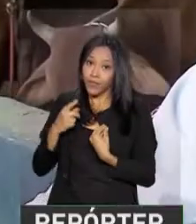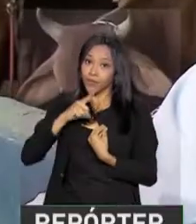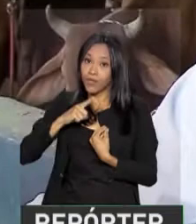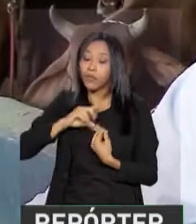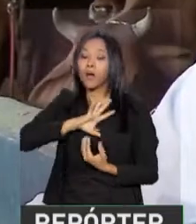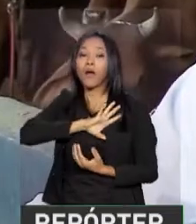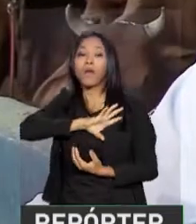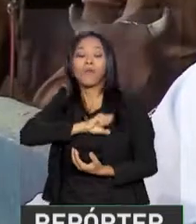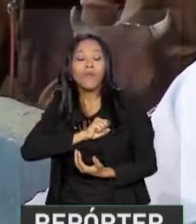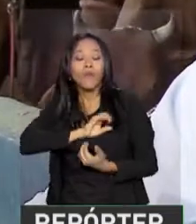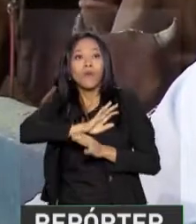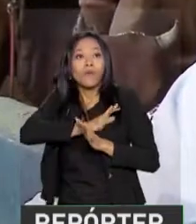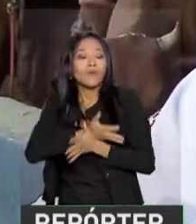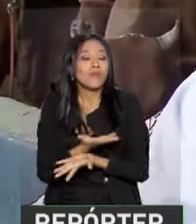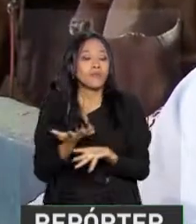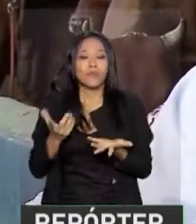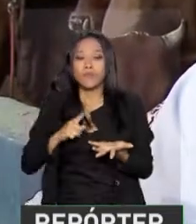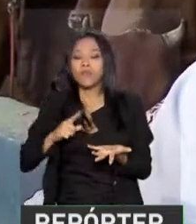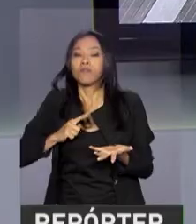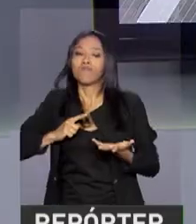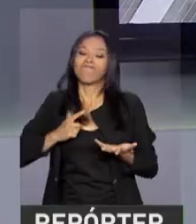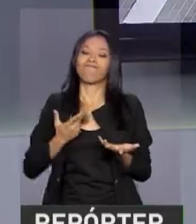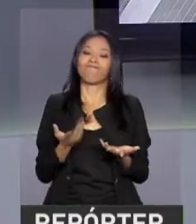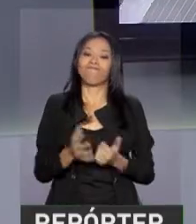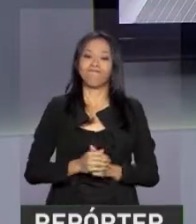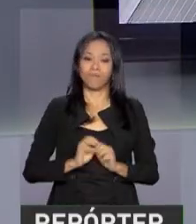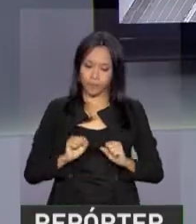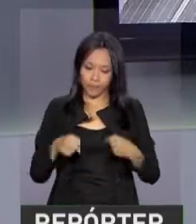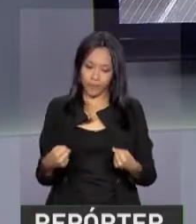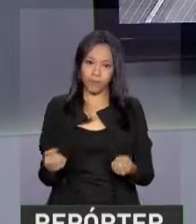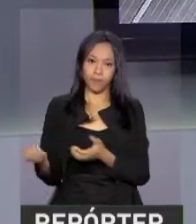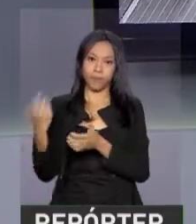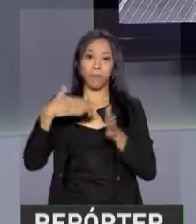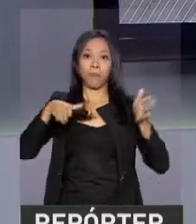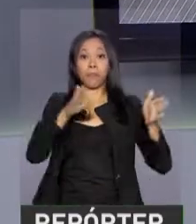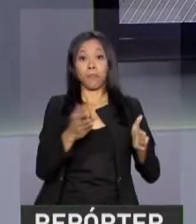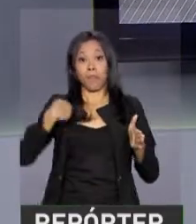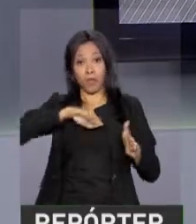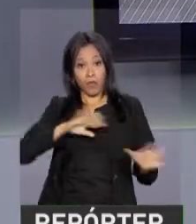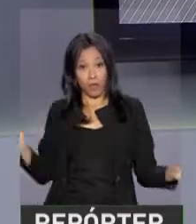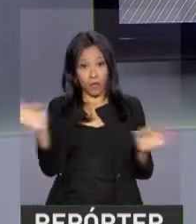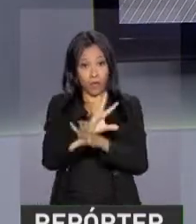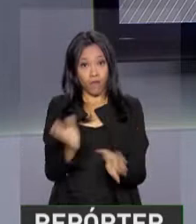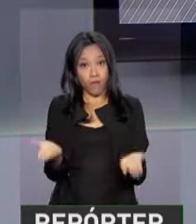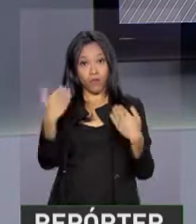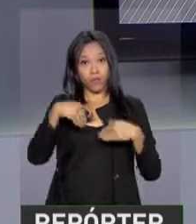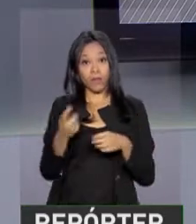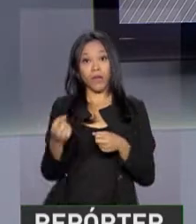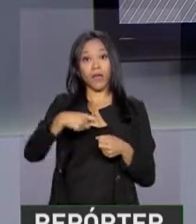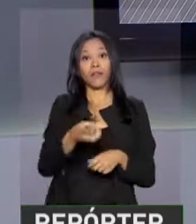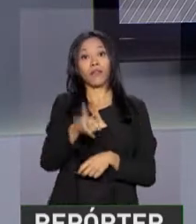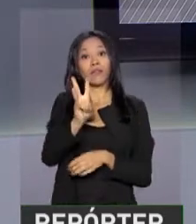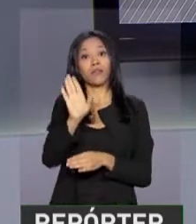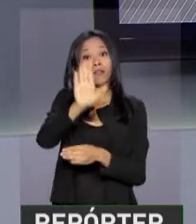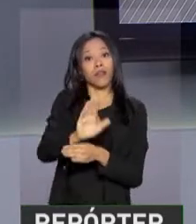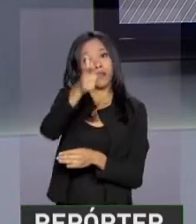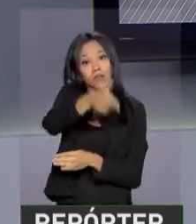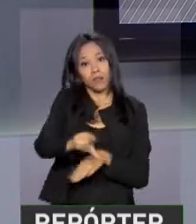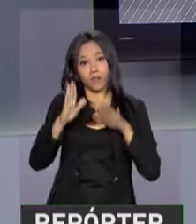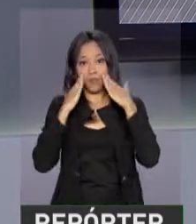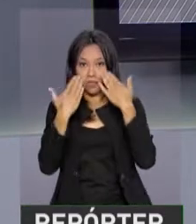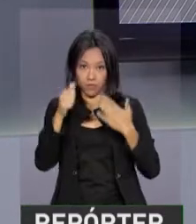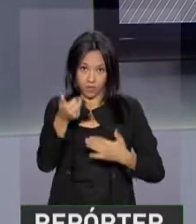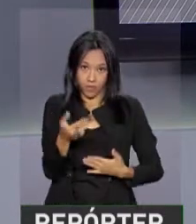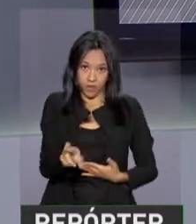que pegou e ficou nós ficamos por aqui voltamos às três da tarde na próxima edição do repórter